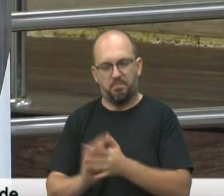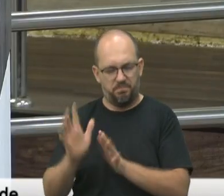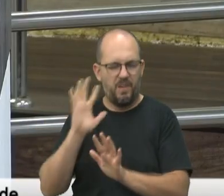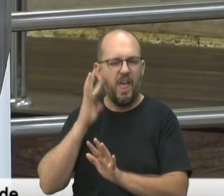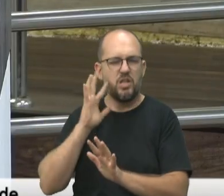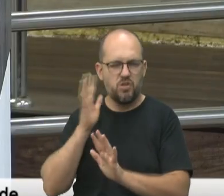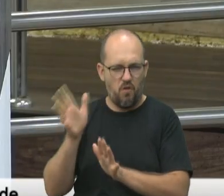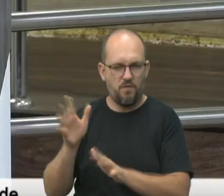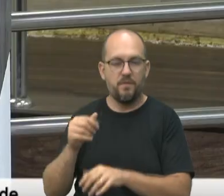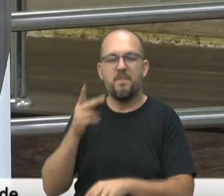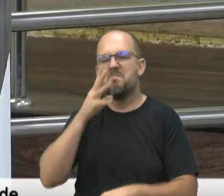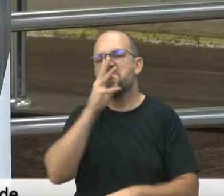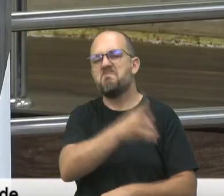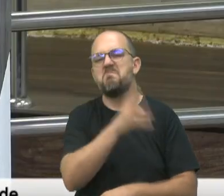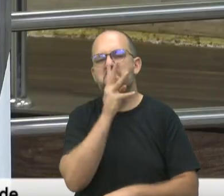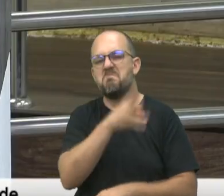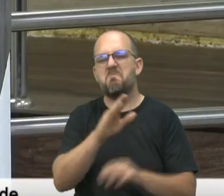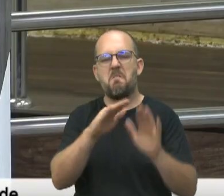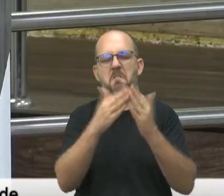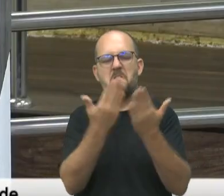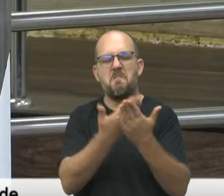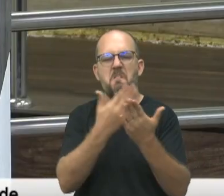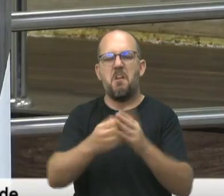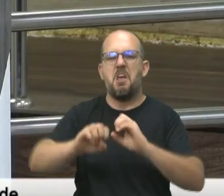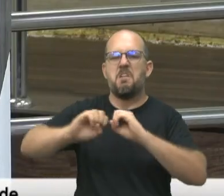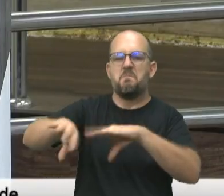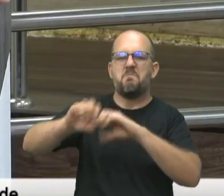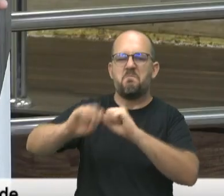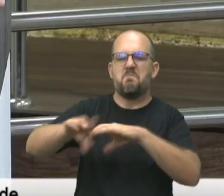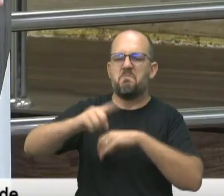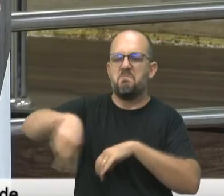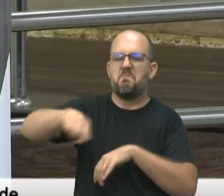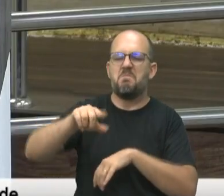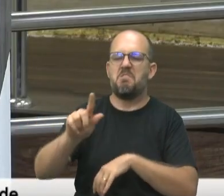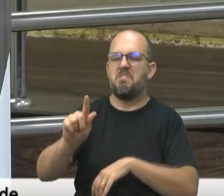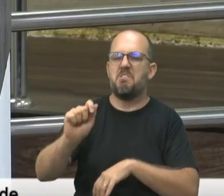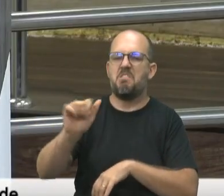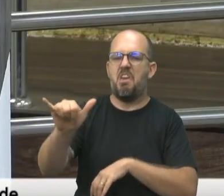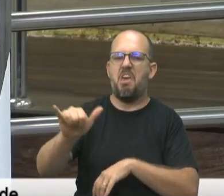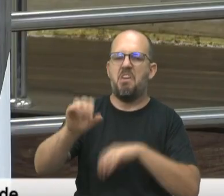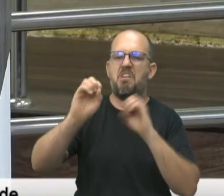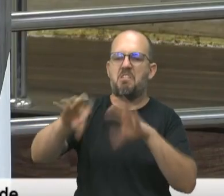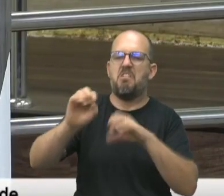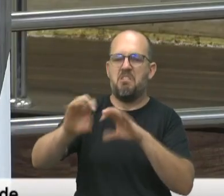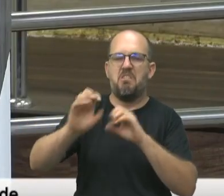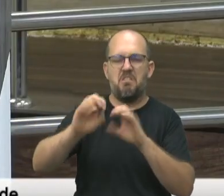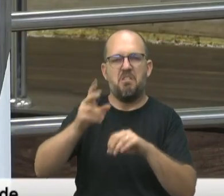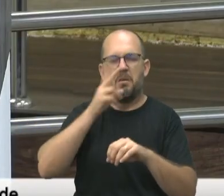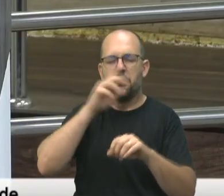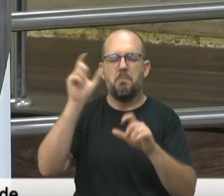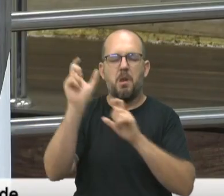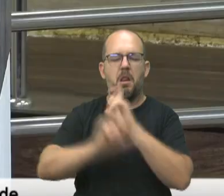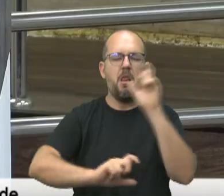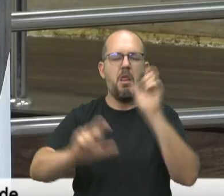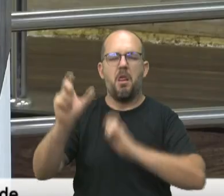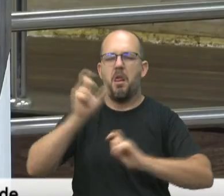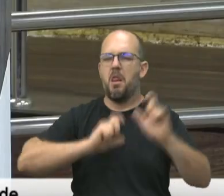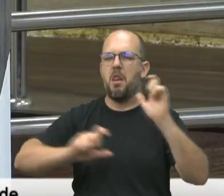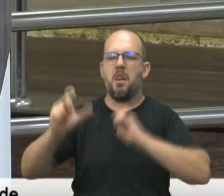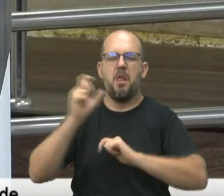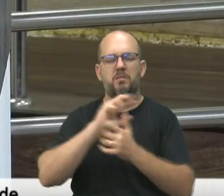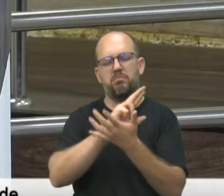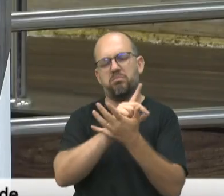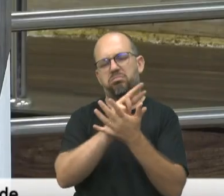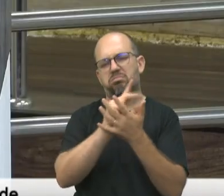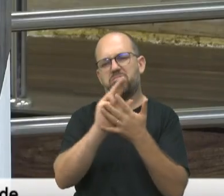que a escola é uma escola que ensina as pessoas a serem gays, né? Assim, de todos os tipos. E eu sempre